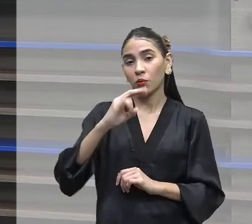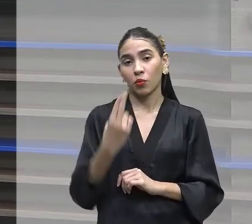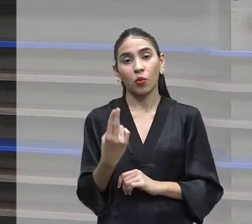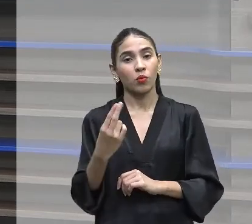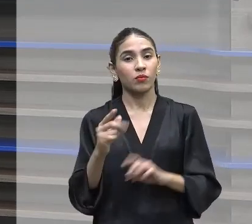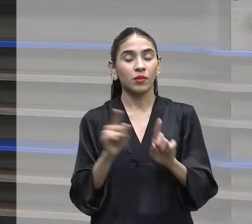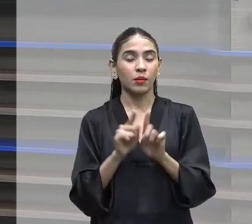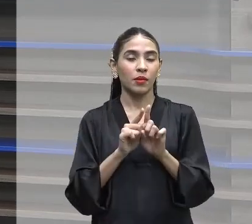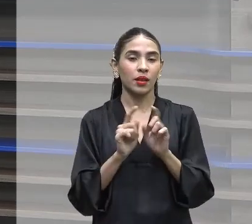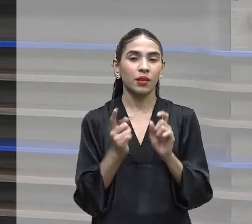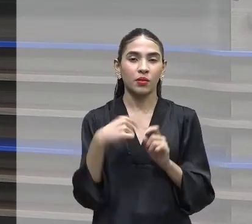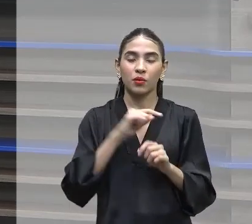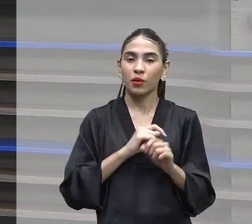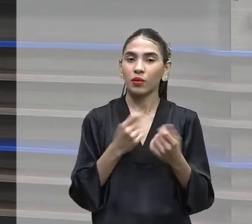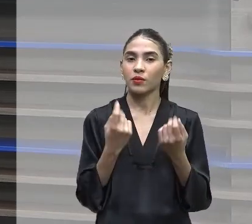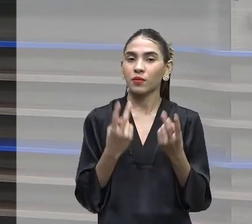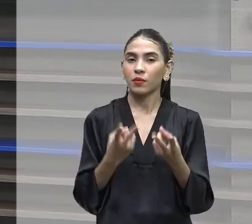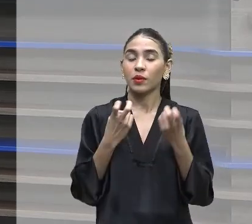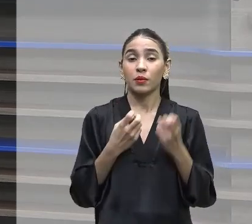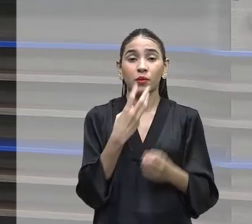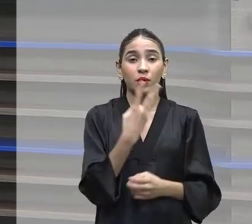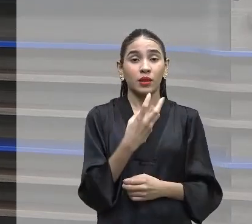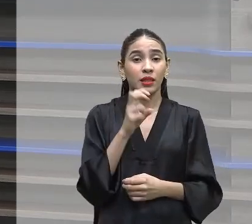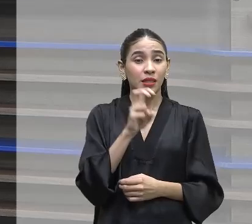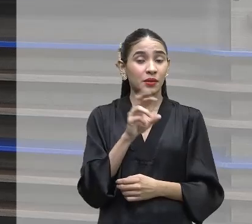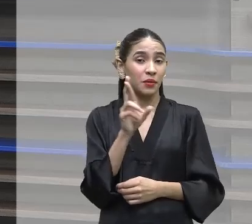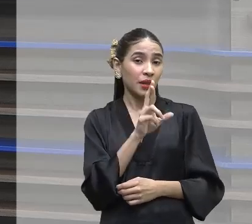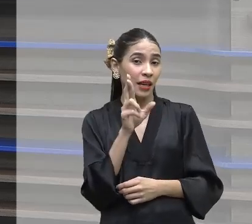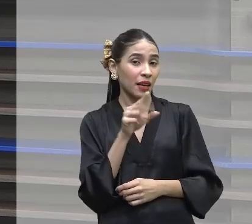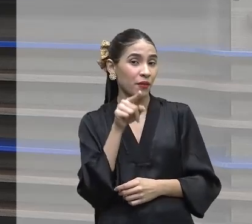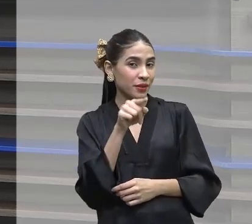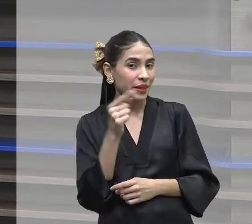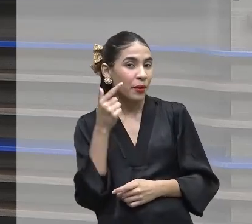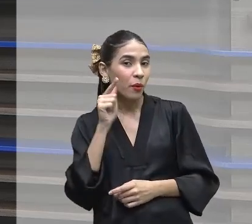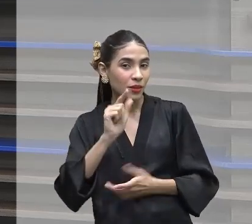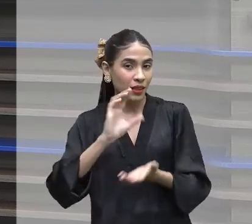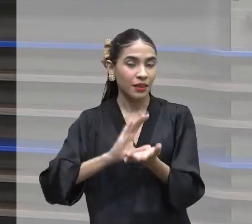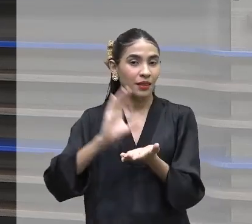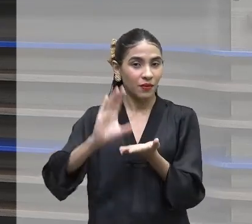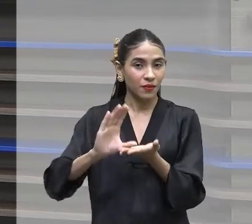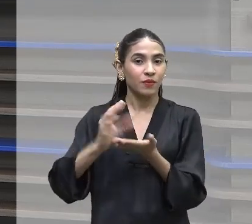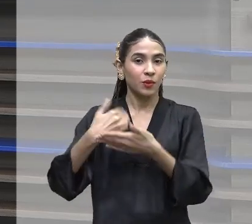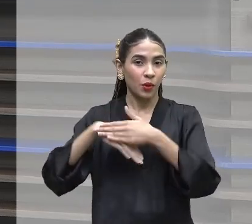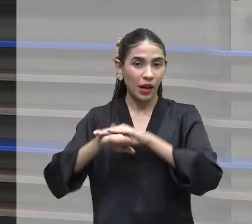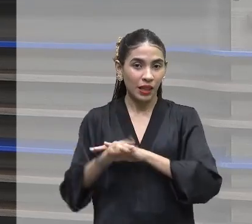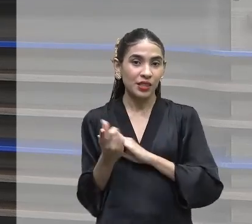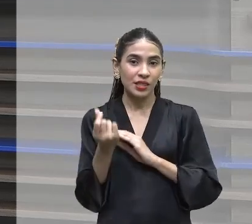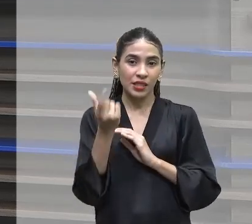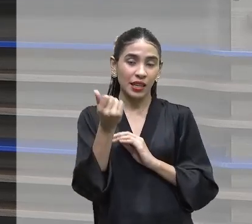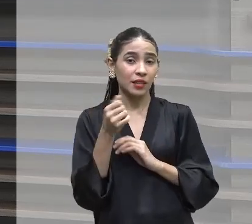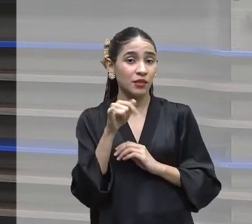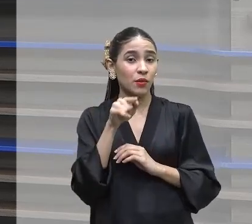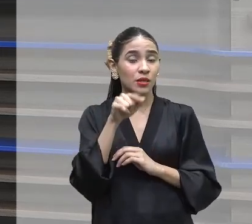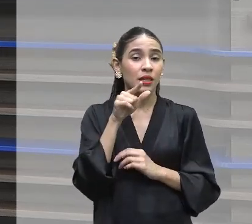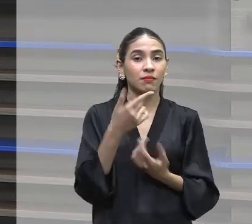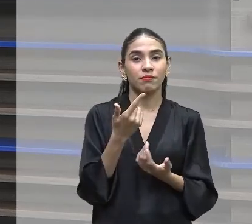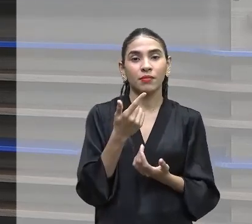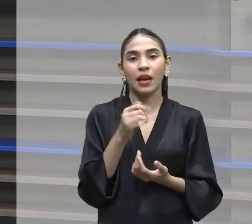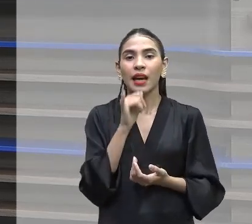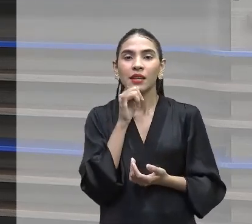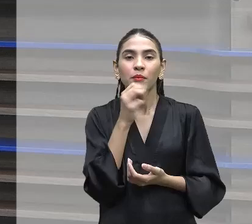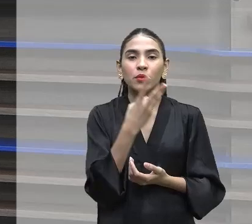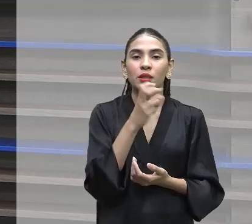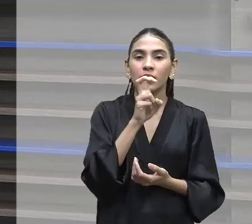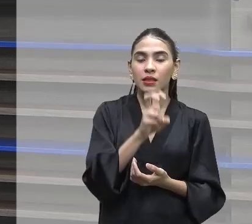possível. A gente viu aqui que com R$35 a gente já consegue investir. Então, se você pegar R$35